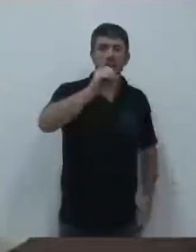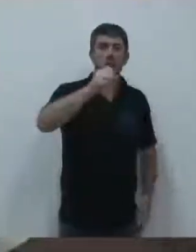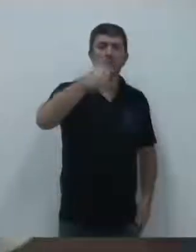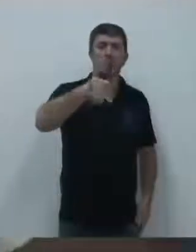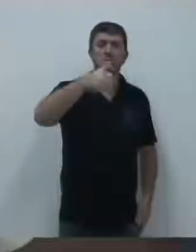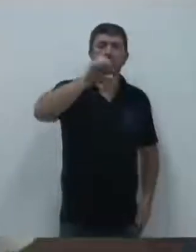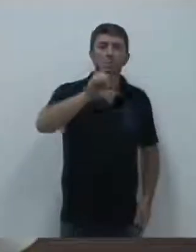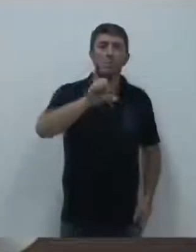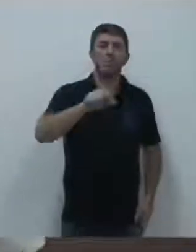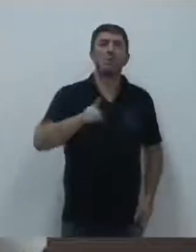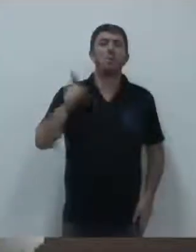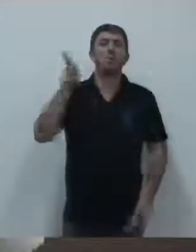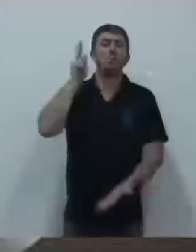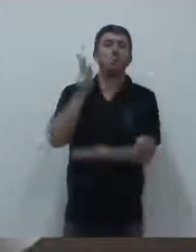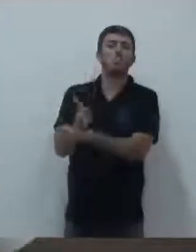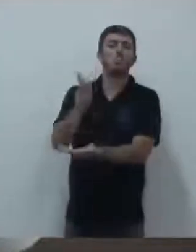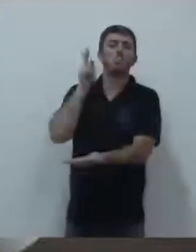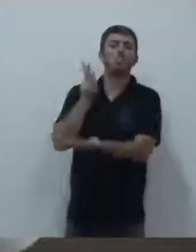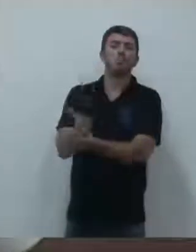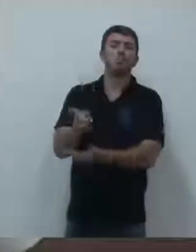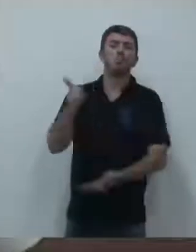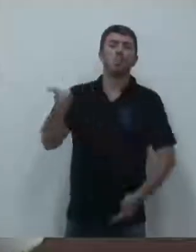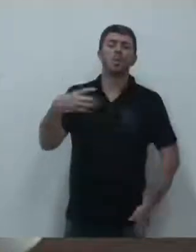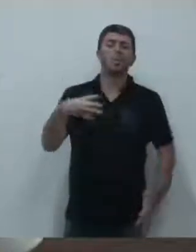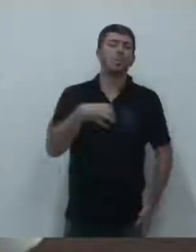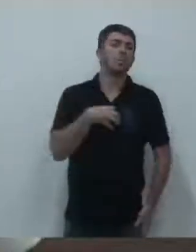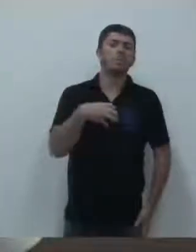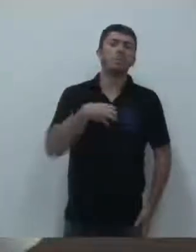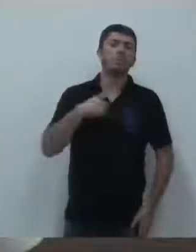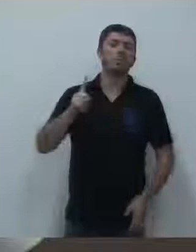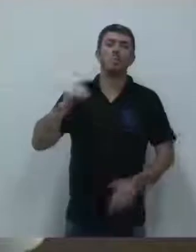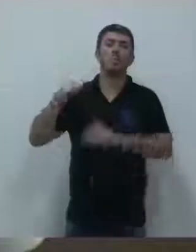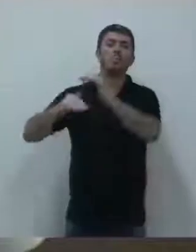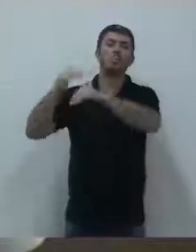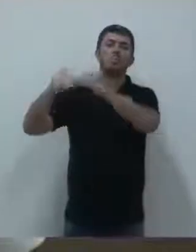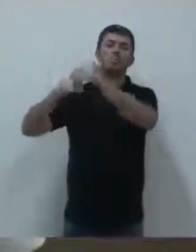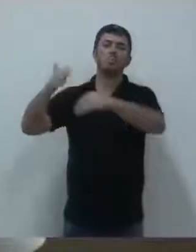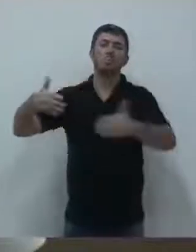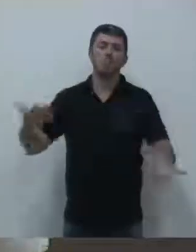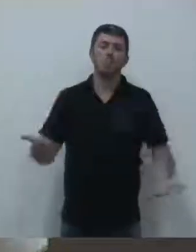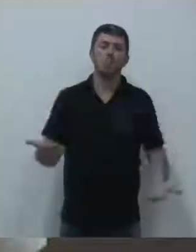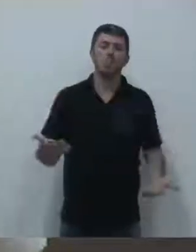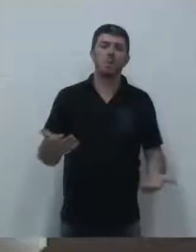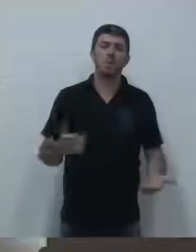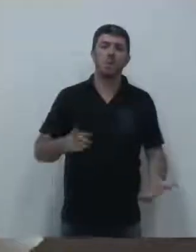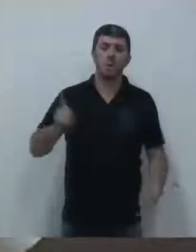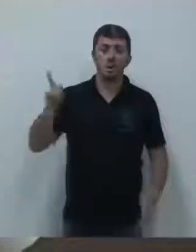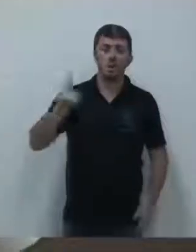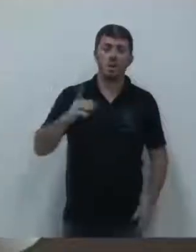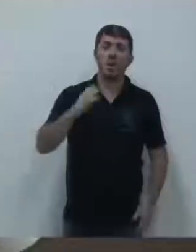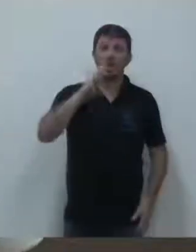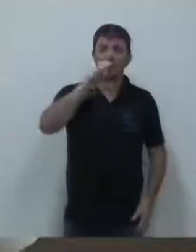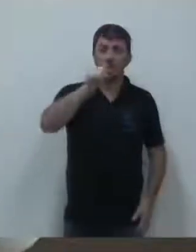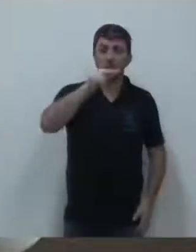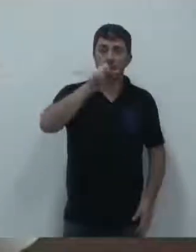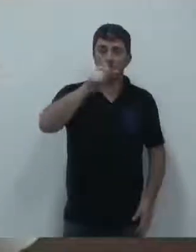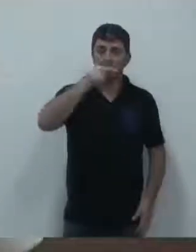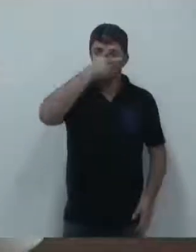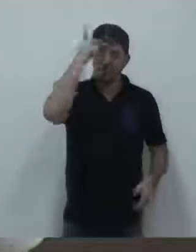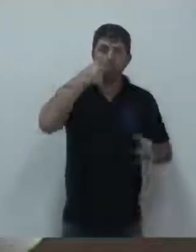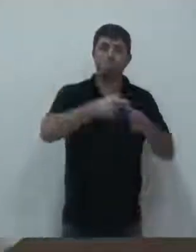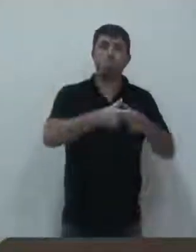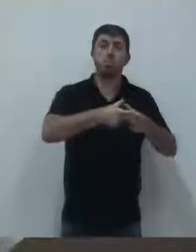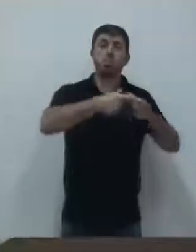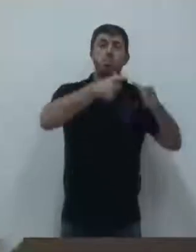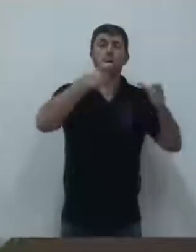a Policlínica continua um bairro populoso, e a demanda por serviço médico alta, e a gente não tem uma ação concreta